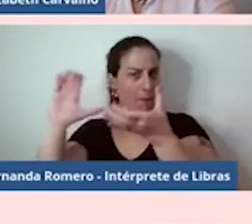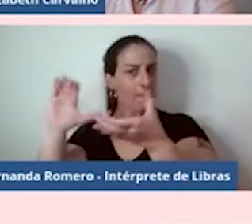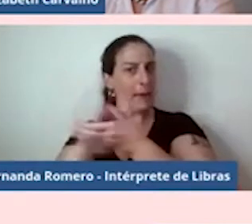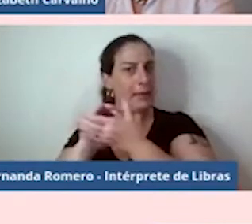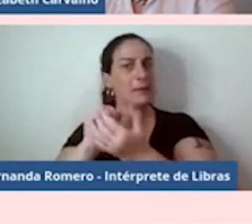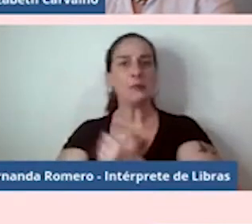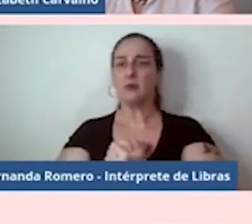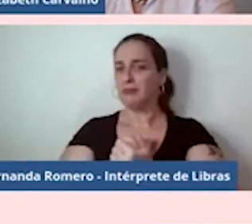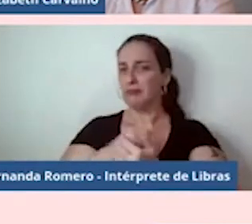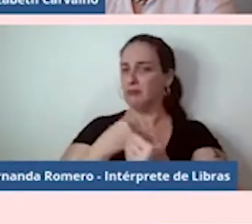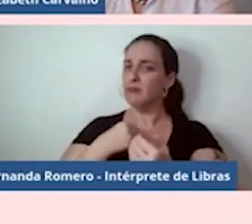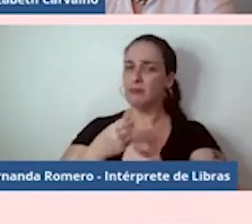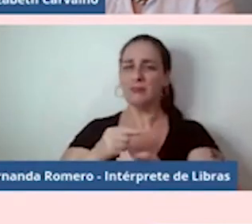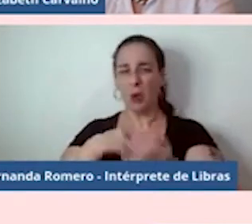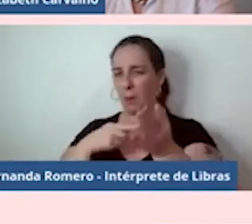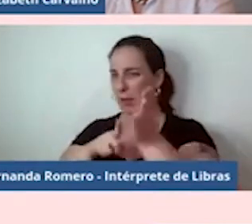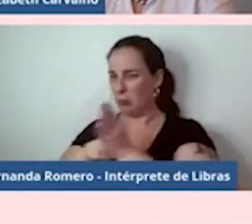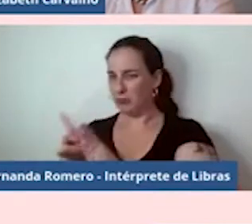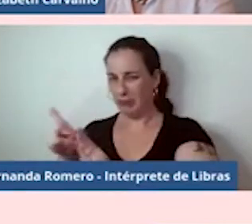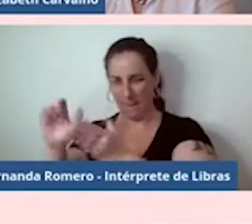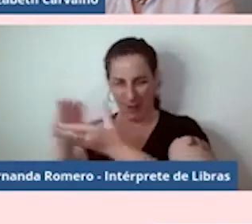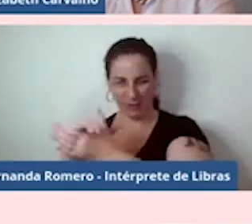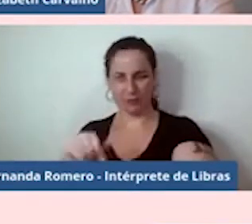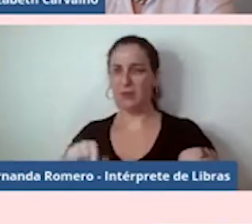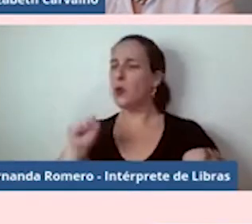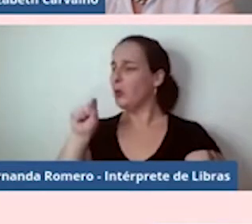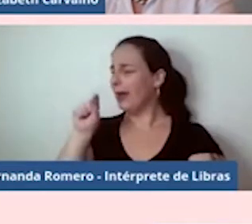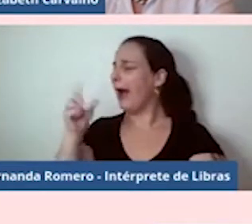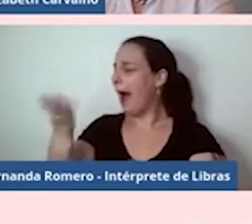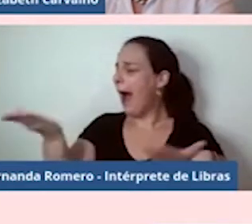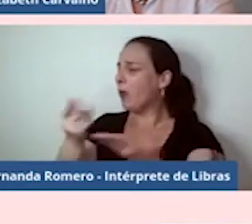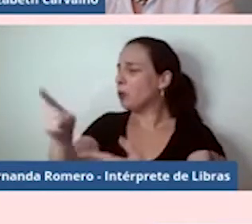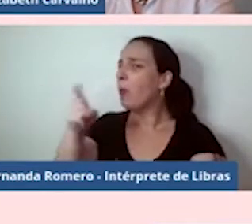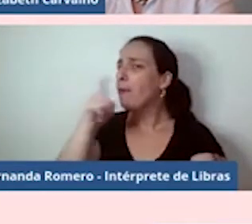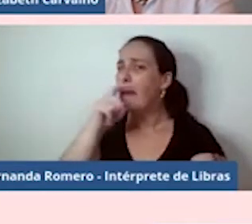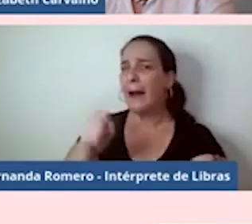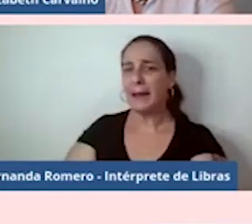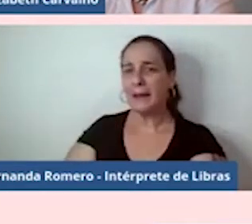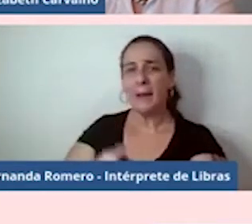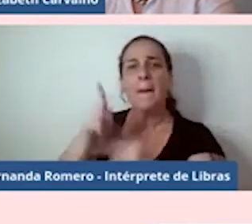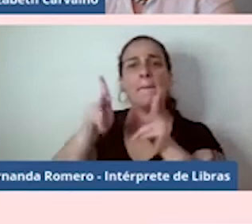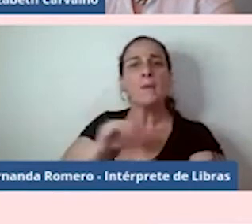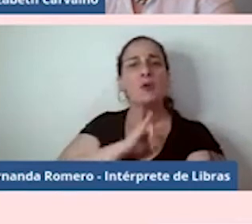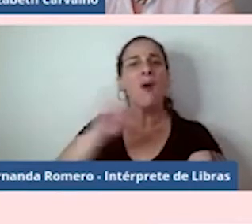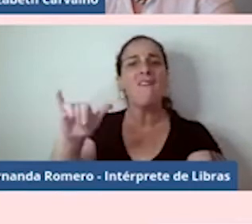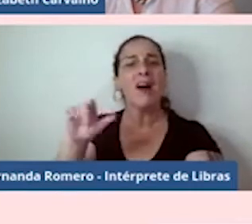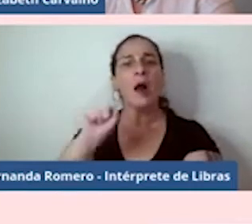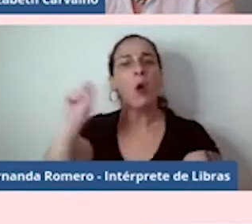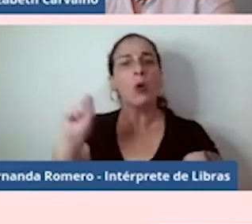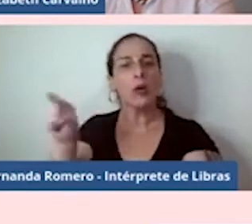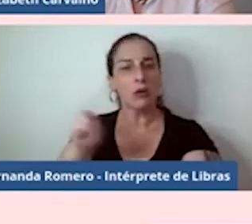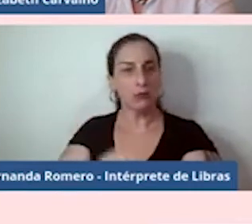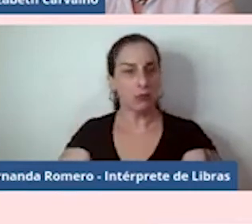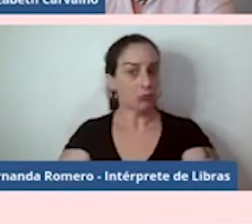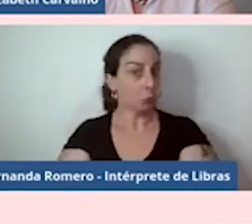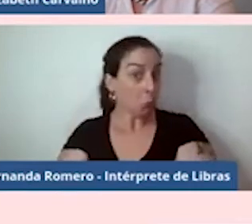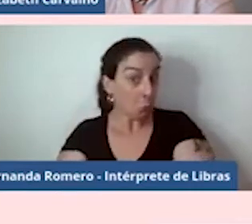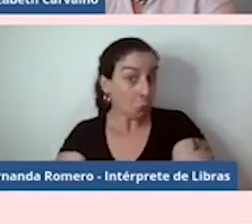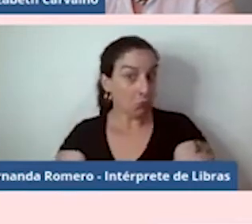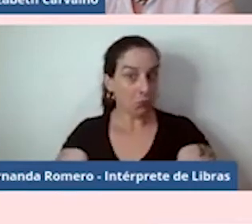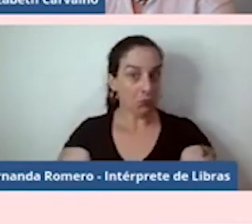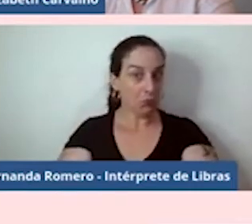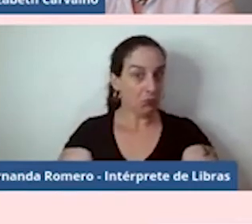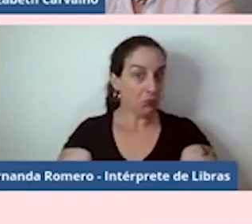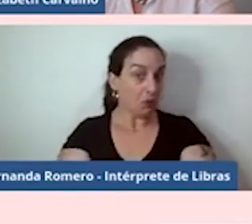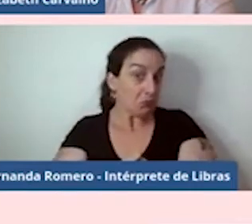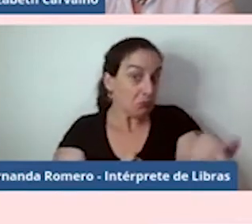perguntei pra ele, vem cá, escuta, que agora tu vai ser pai, hein? O que as pessoas dizem pra ti? Ele disse assim pra mim assim, olha, as pessoas chegam pra mim